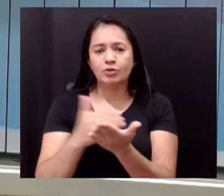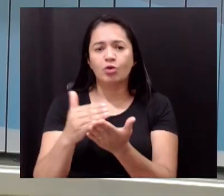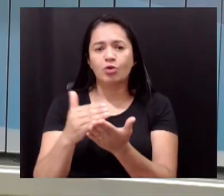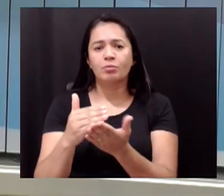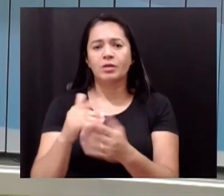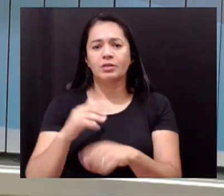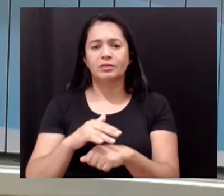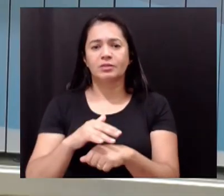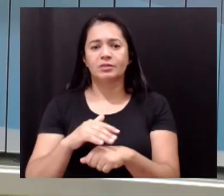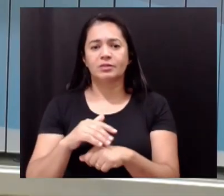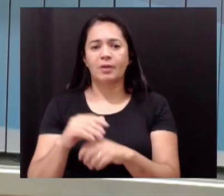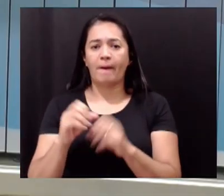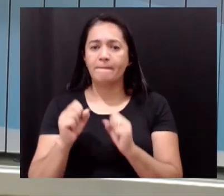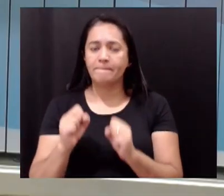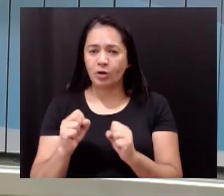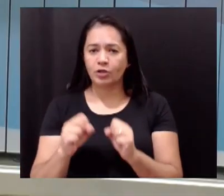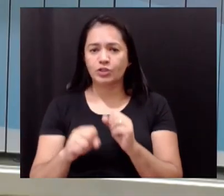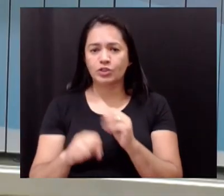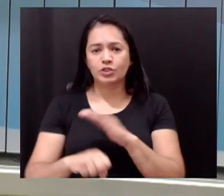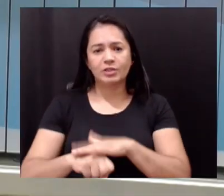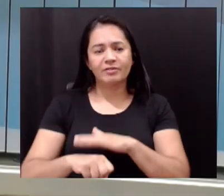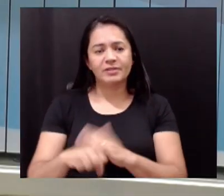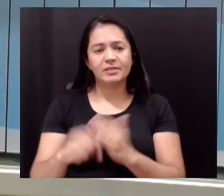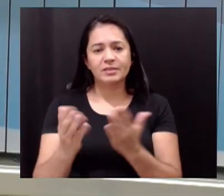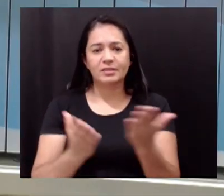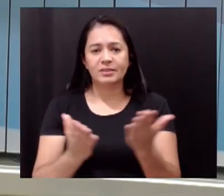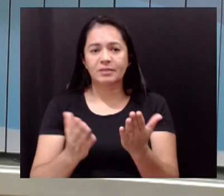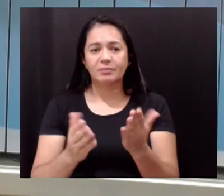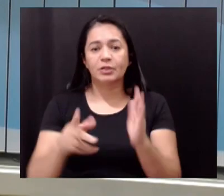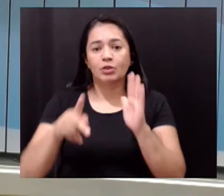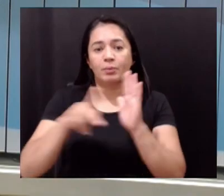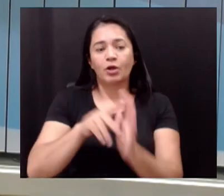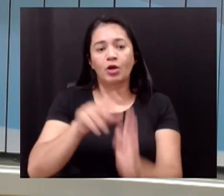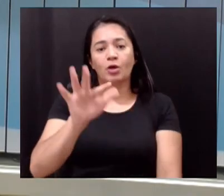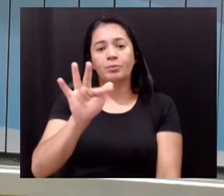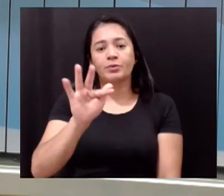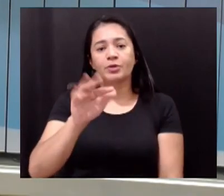tipo de tratamento para fertilização, para conseguir engravidar?